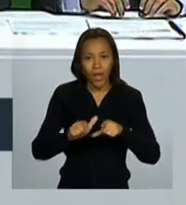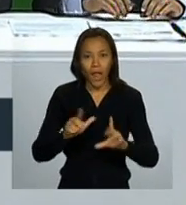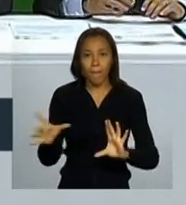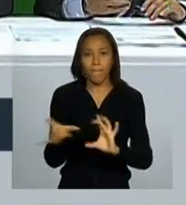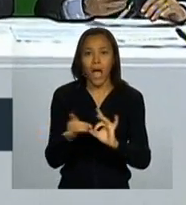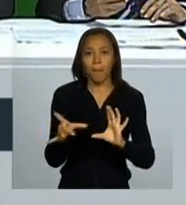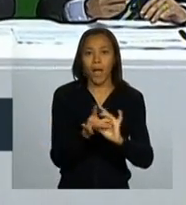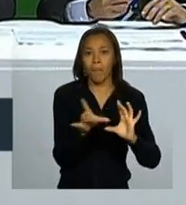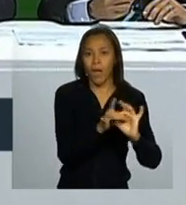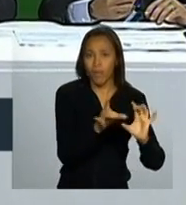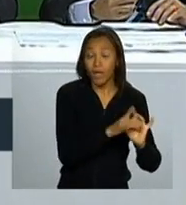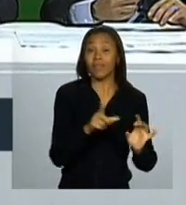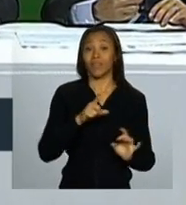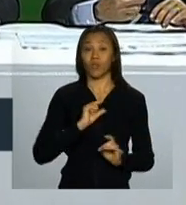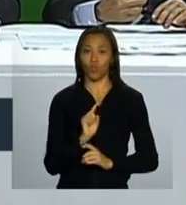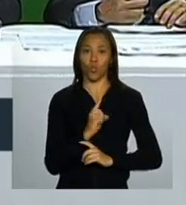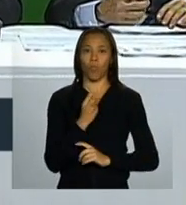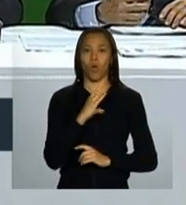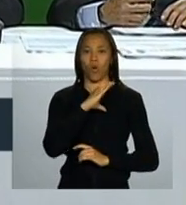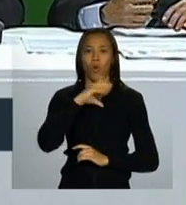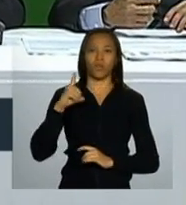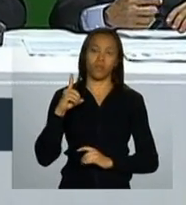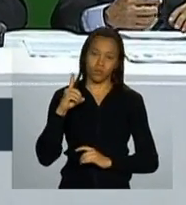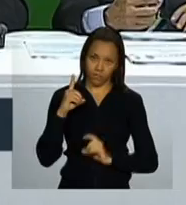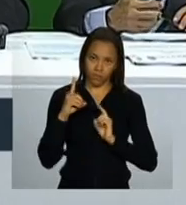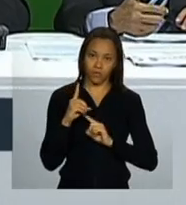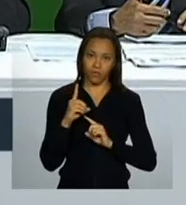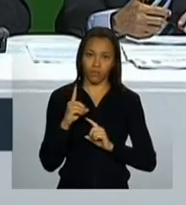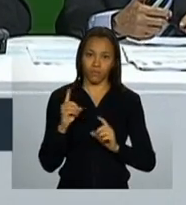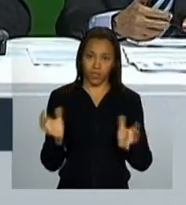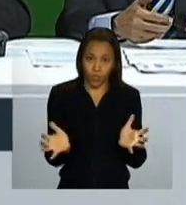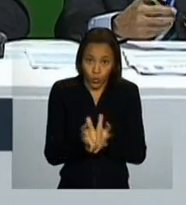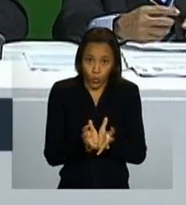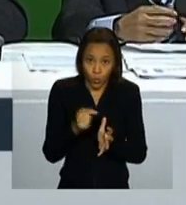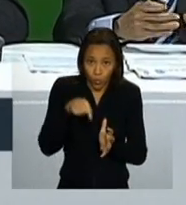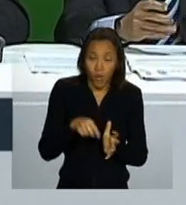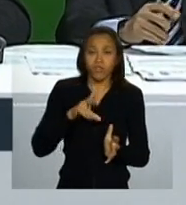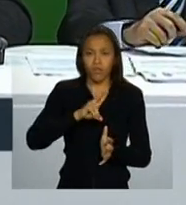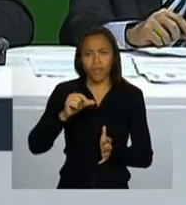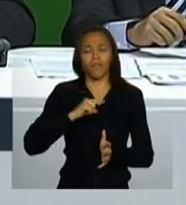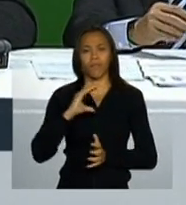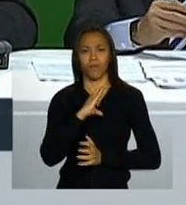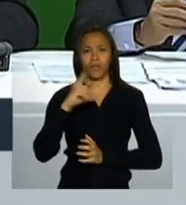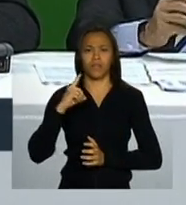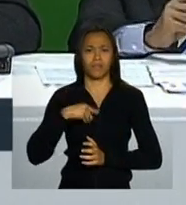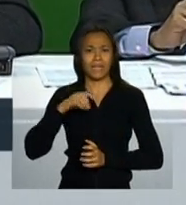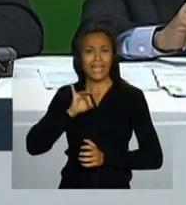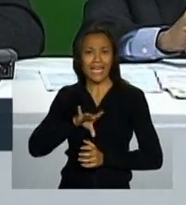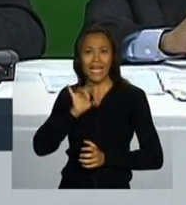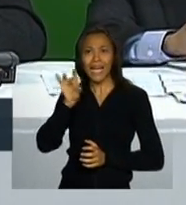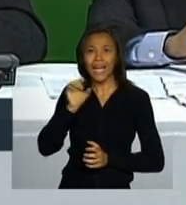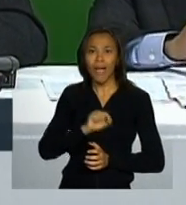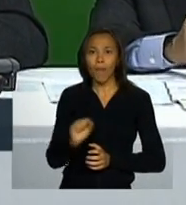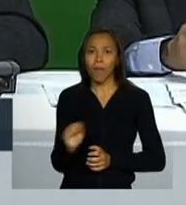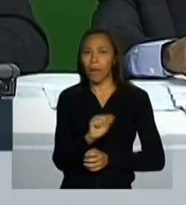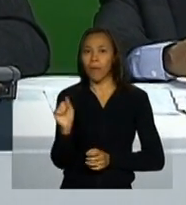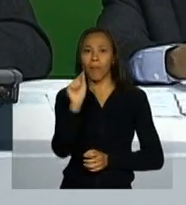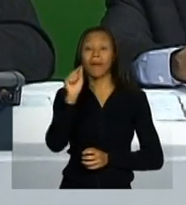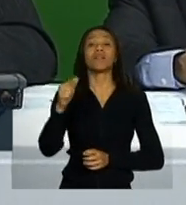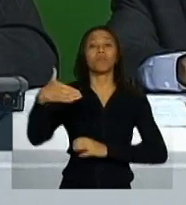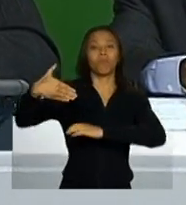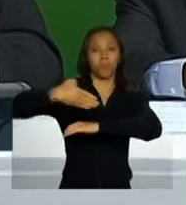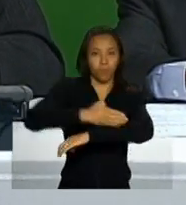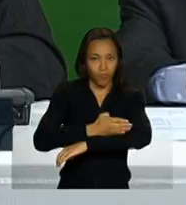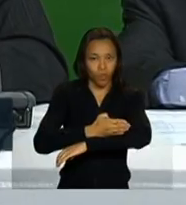uma coordenação. A partir do Conaportos, nós vamos ter uma coordenação em cada porto